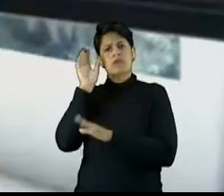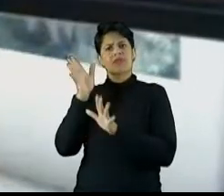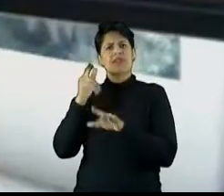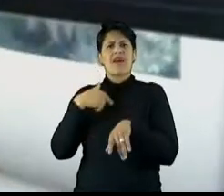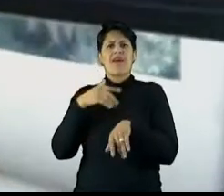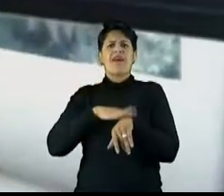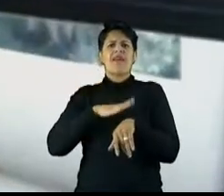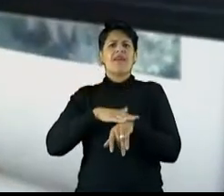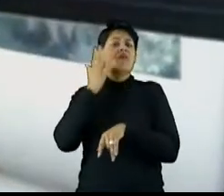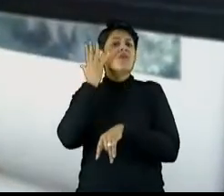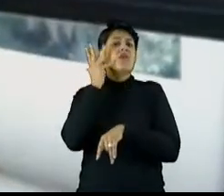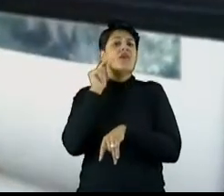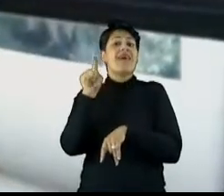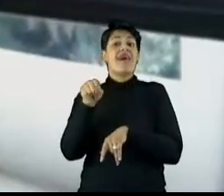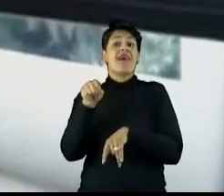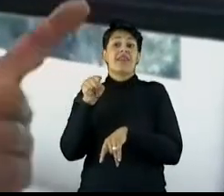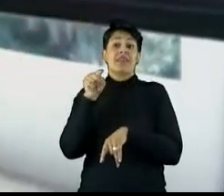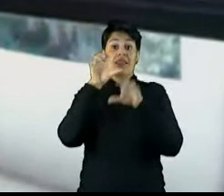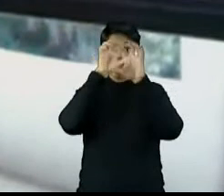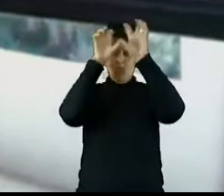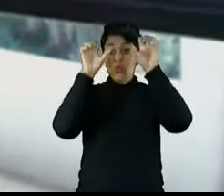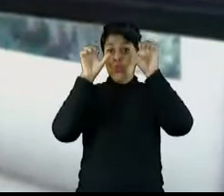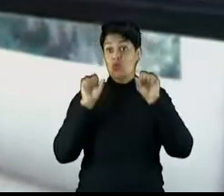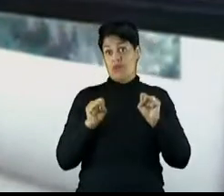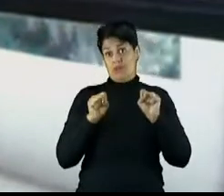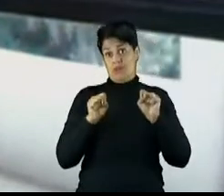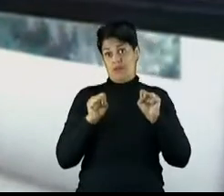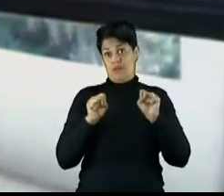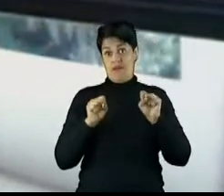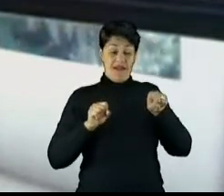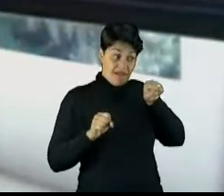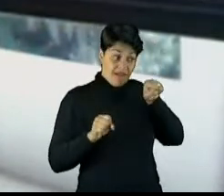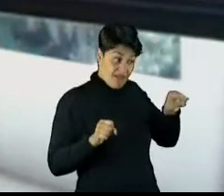horas, para apreciação do processo relativo ao leilão das faixas de frequência 5G.